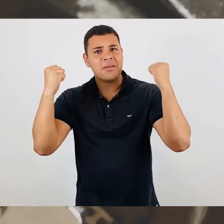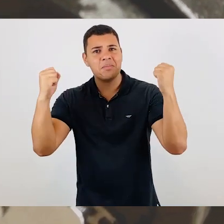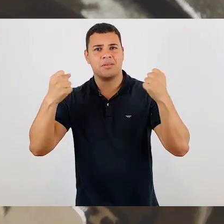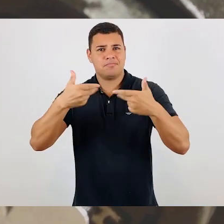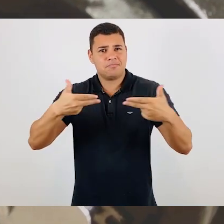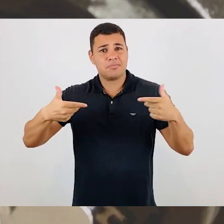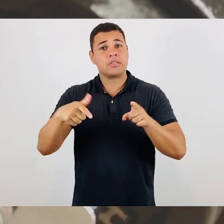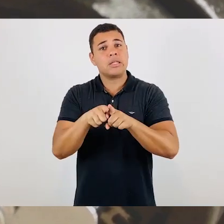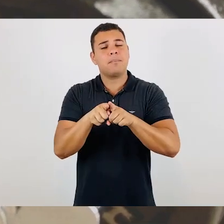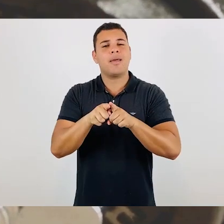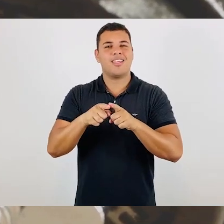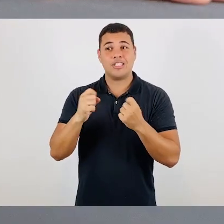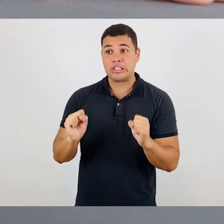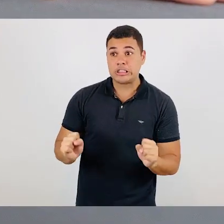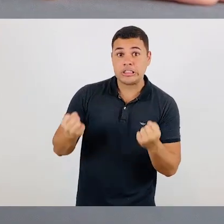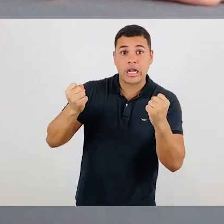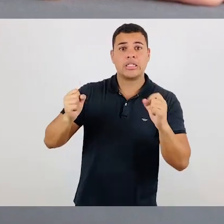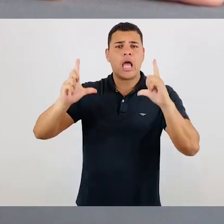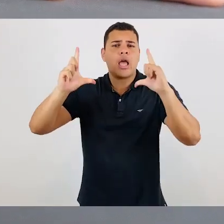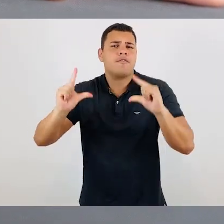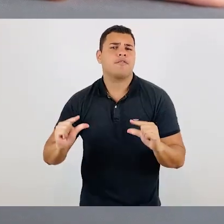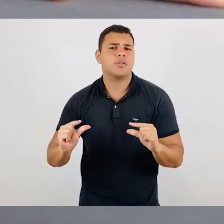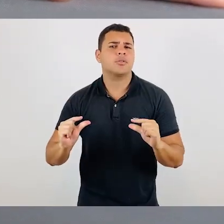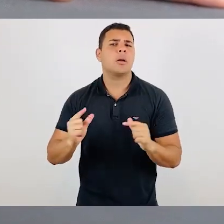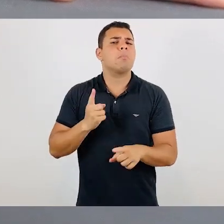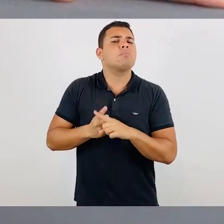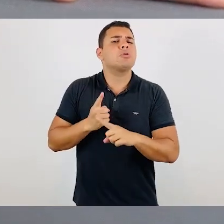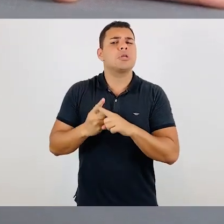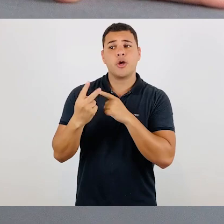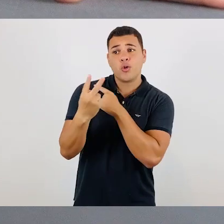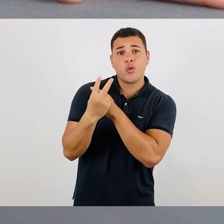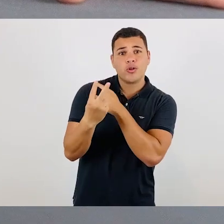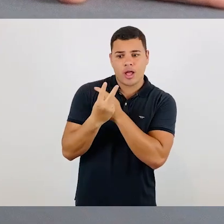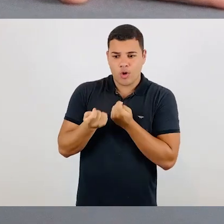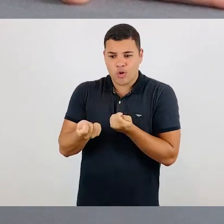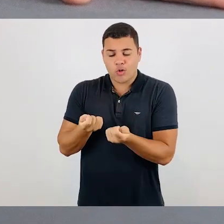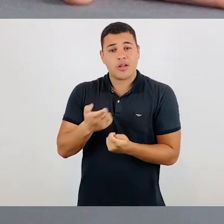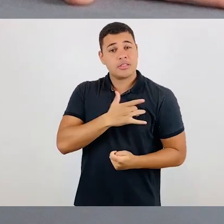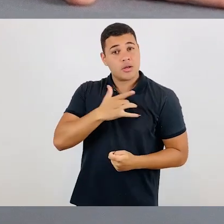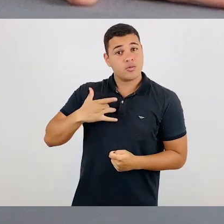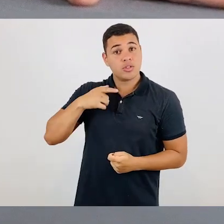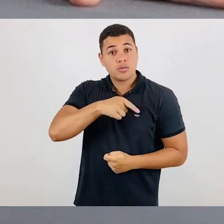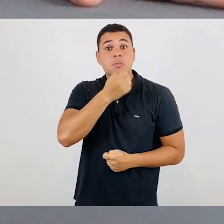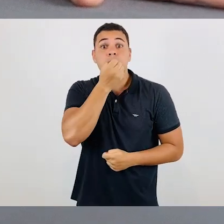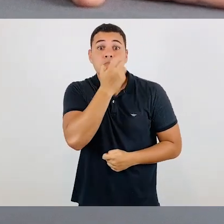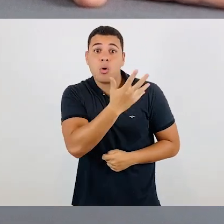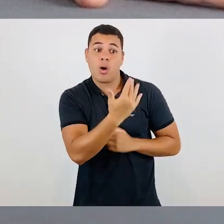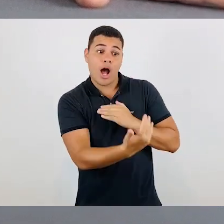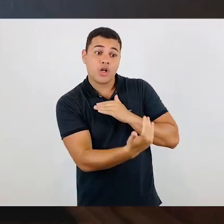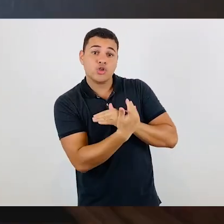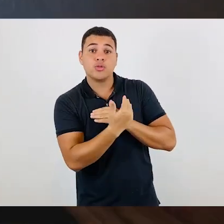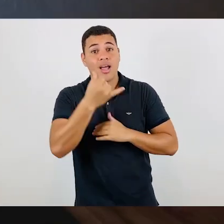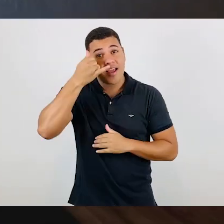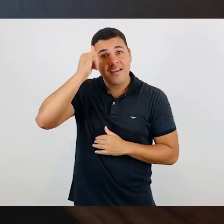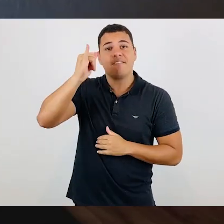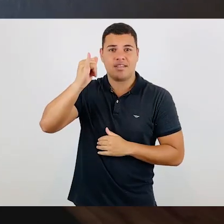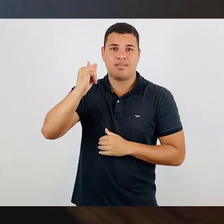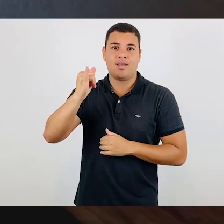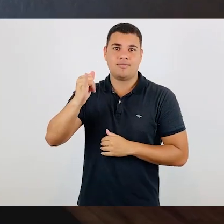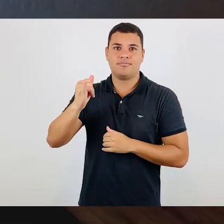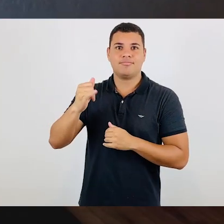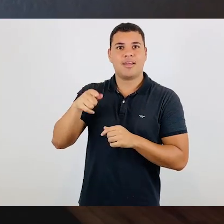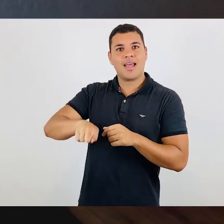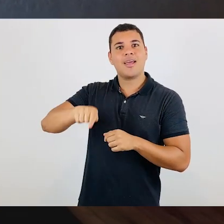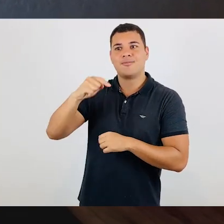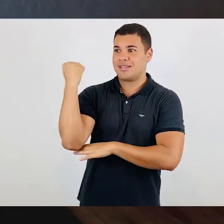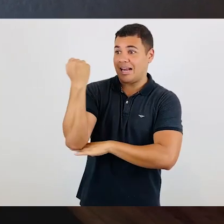exercícios físicos regularmente, reduzir o nível de estresse. Por que cuidar da nossa saúde é essencial para prevenir o agravamento